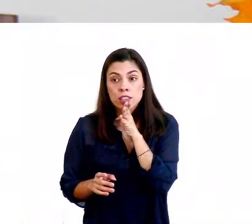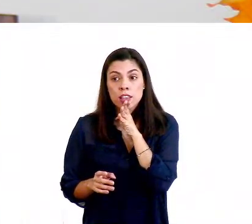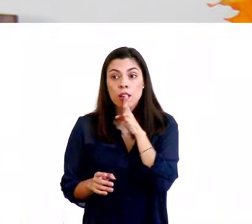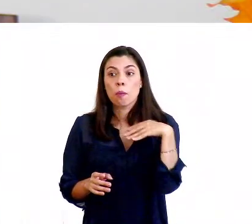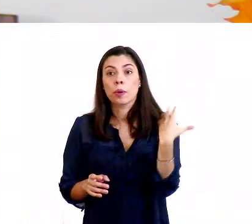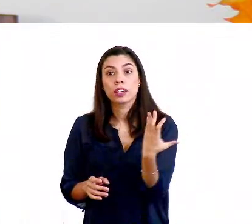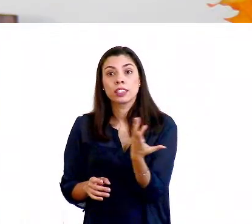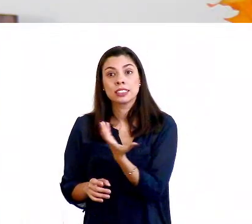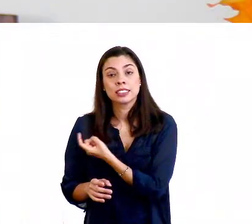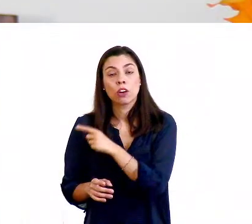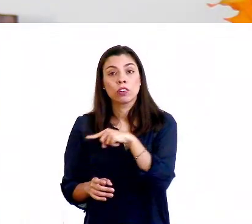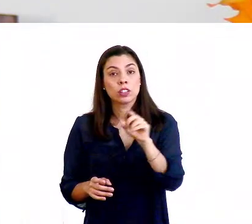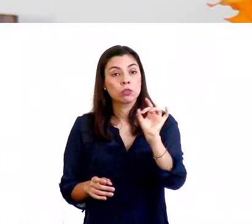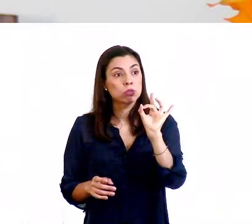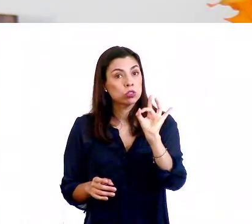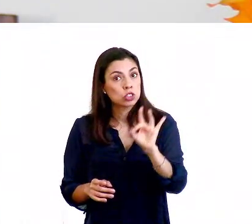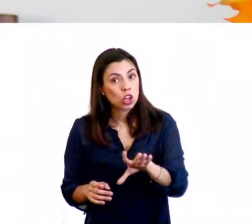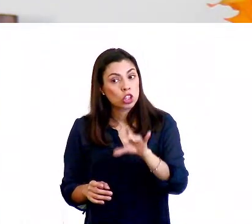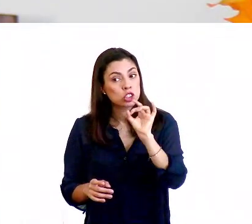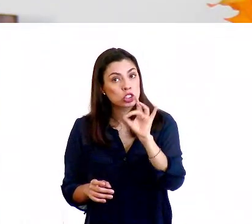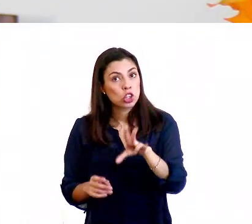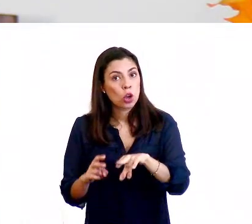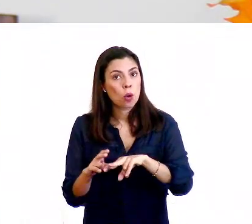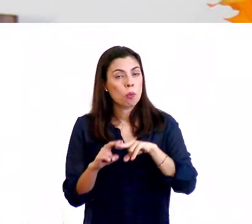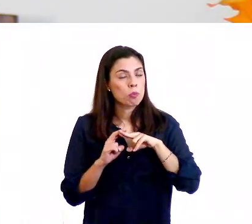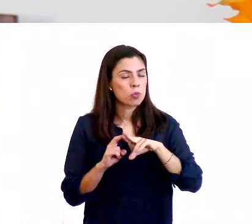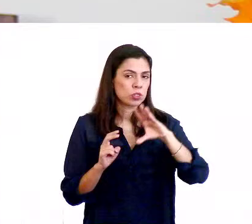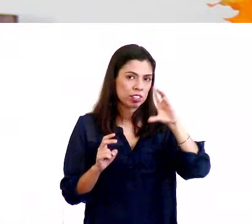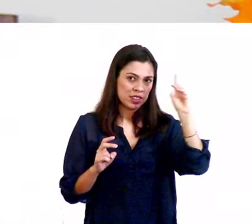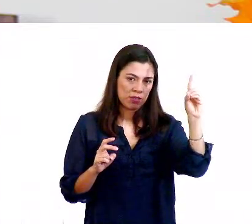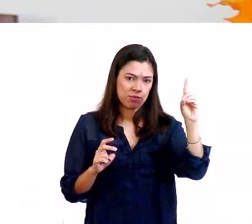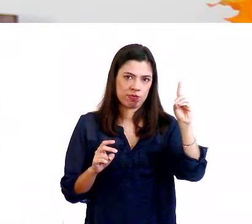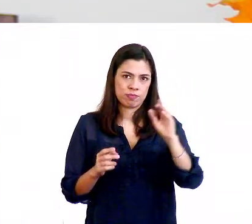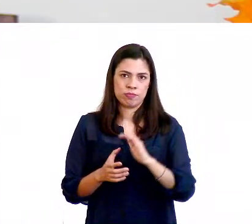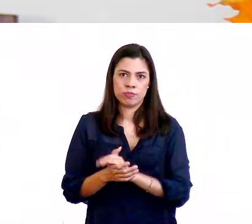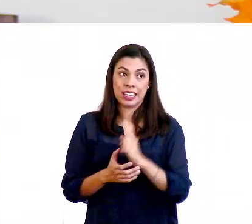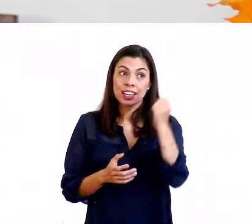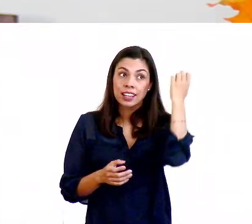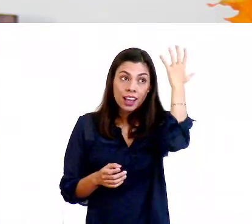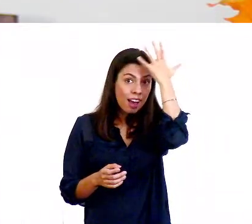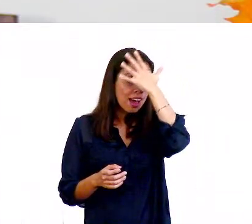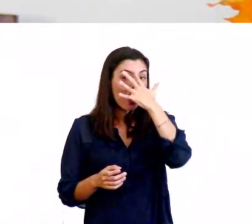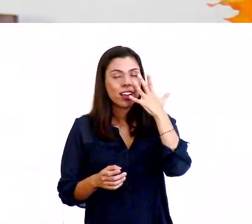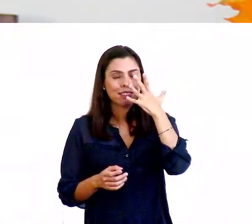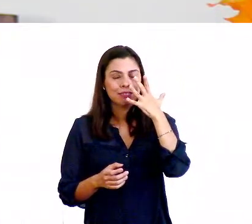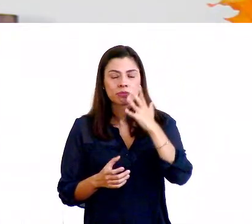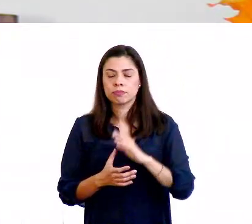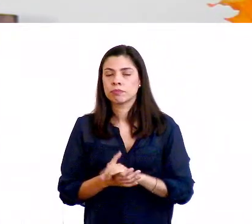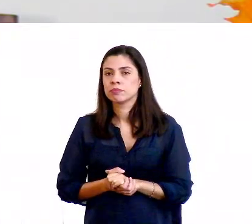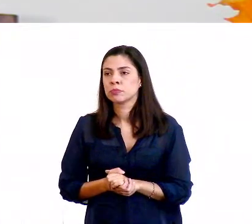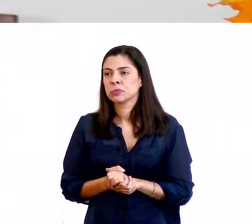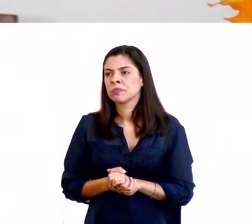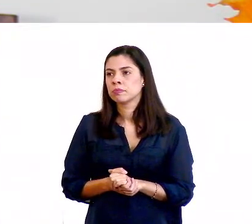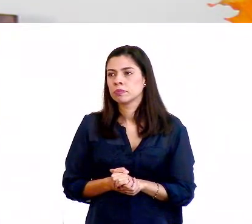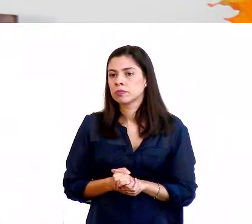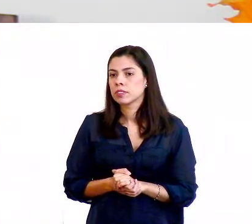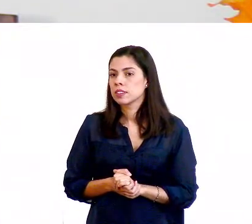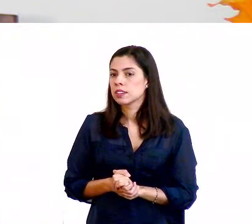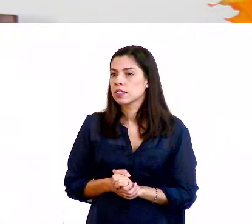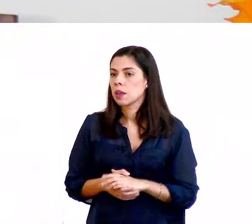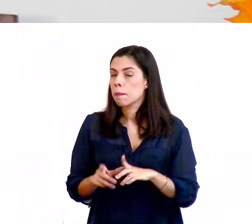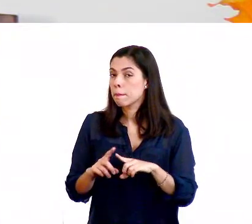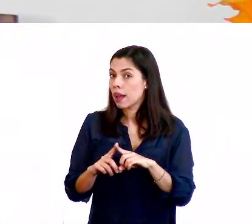de vós, é dom de Deus. Porém, lembrem-se que quando a